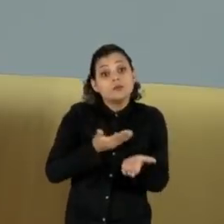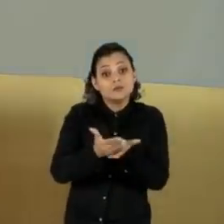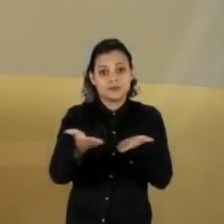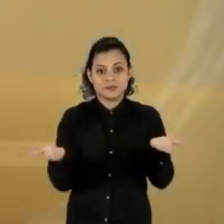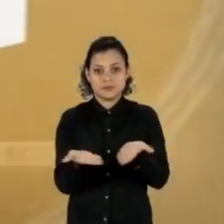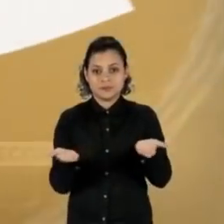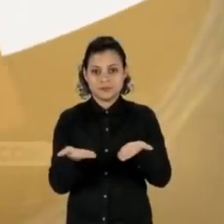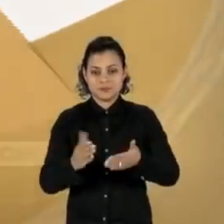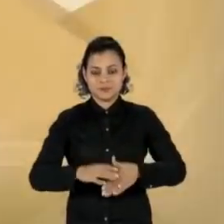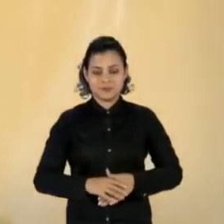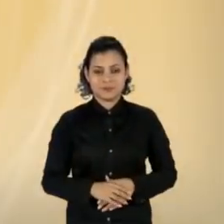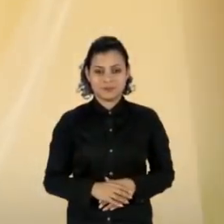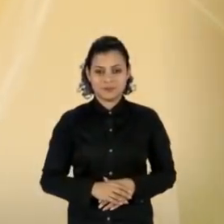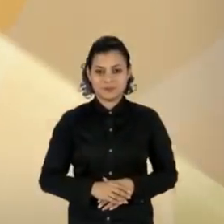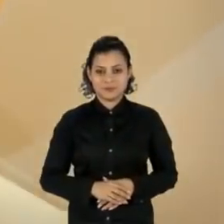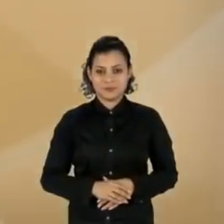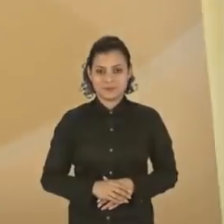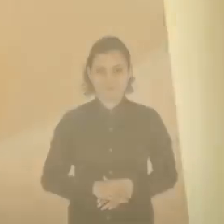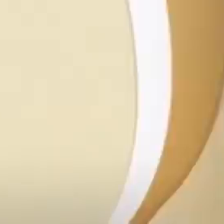agora